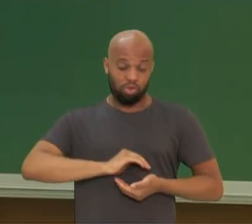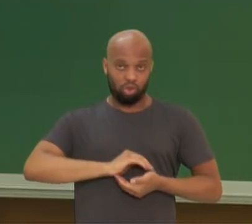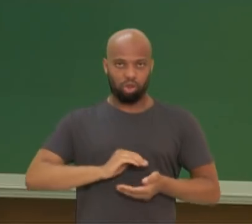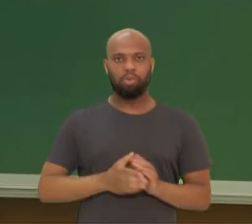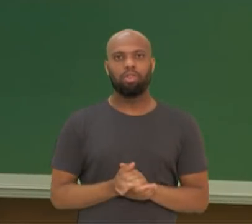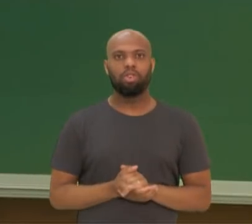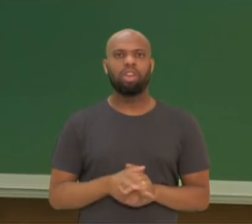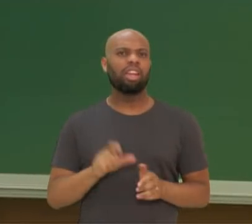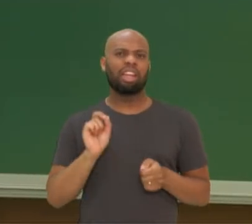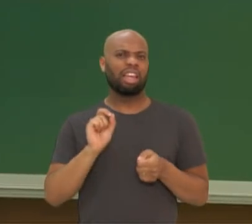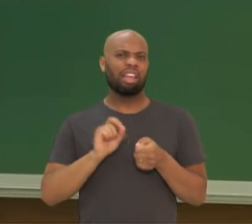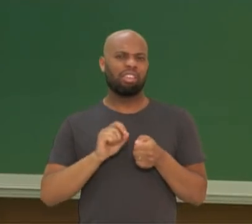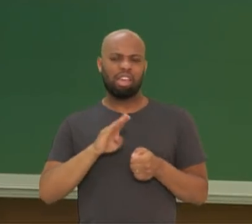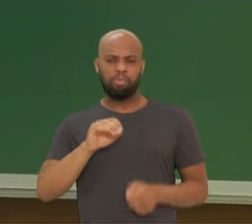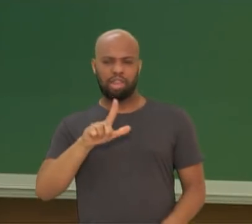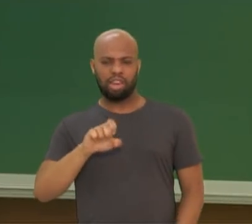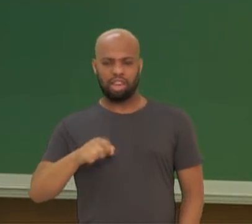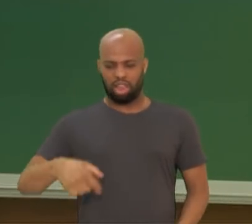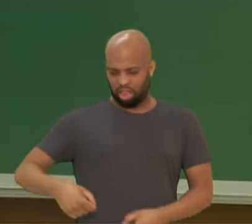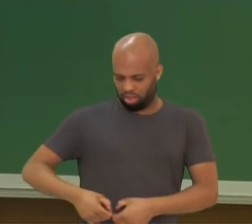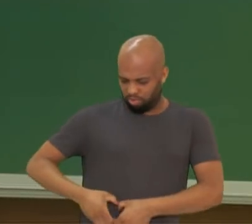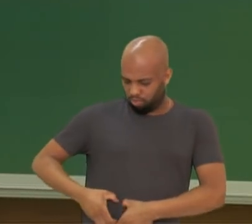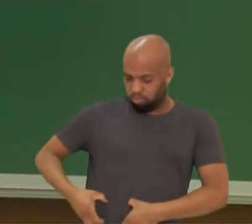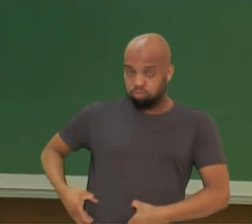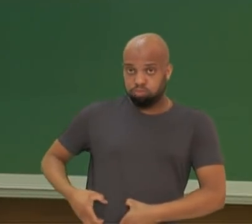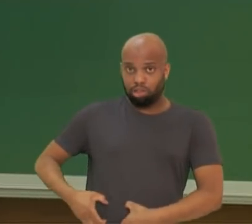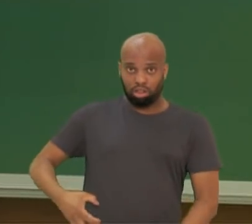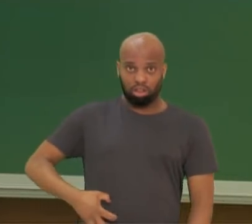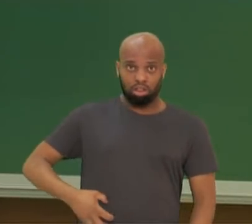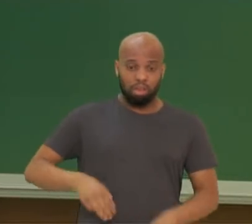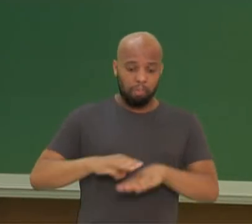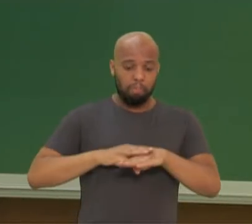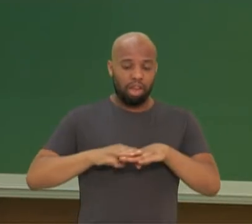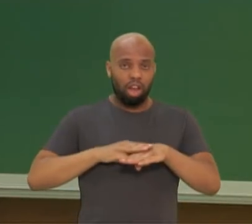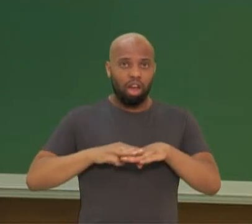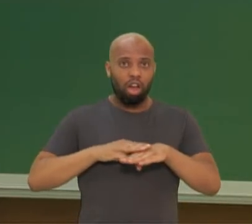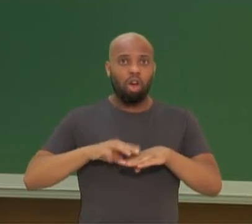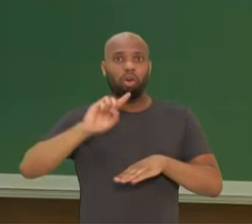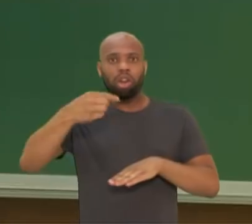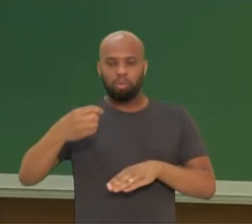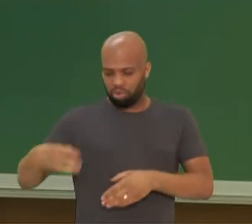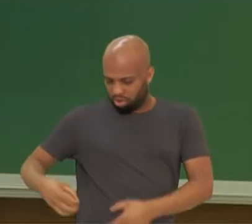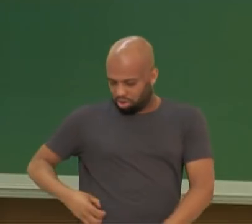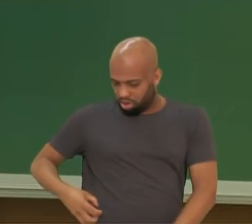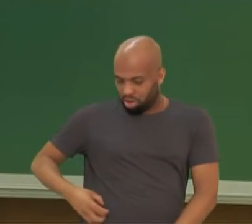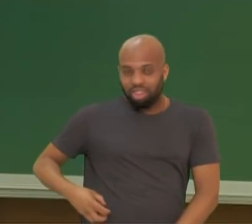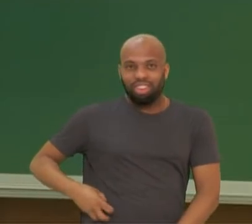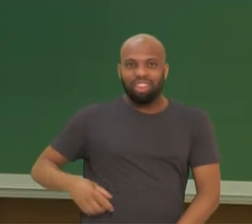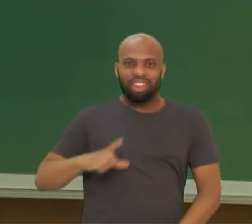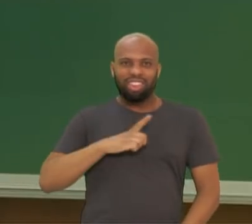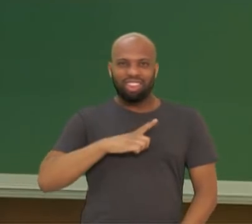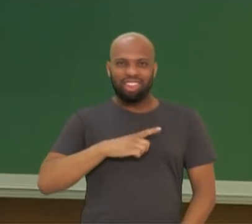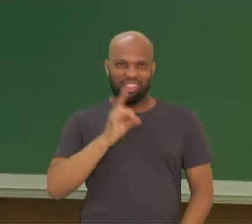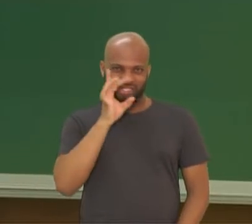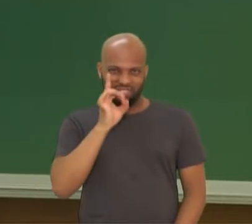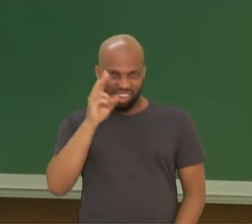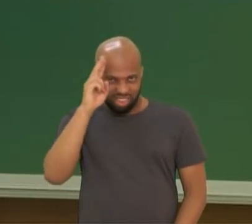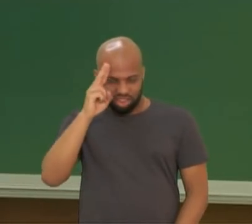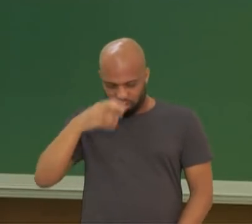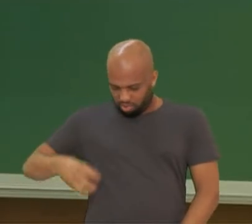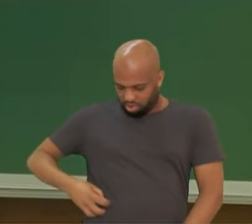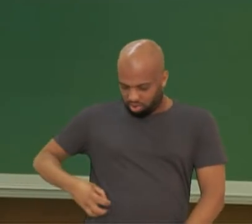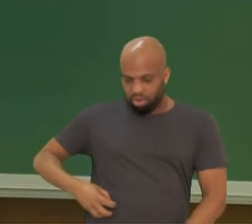órgão que produz a bile, o fígado. Depois ela fica armazenada na vesícula biliar, aquela bexiguinha